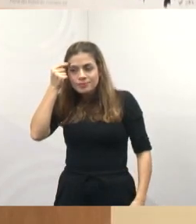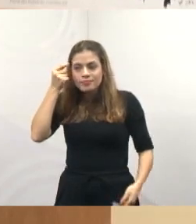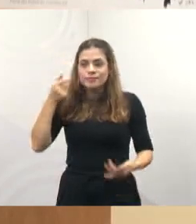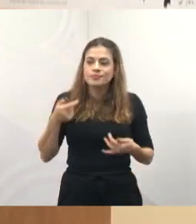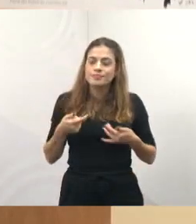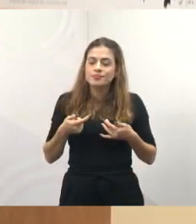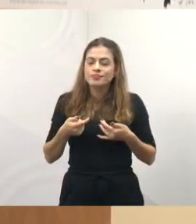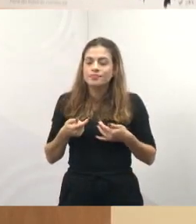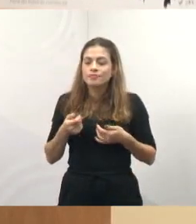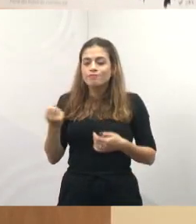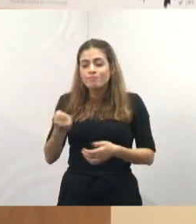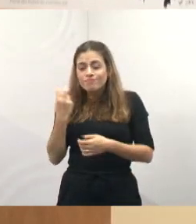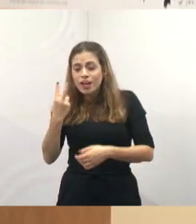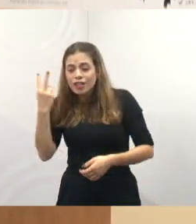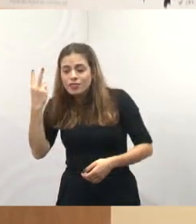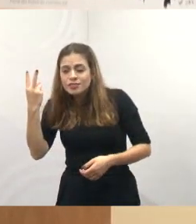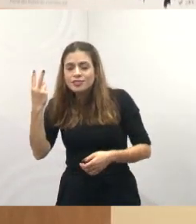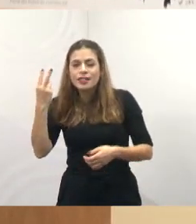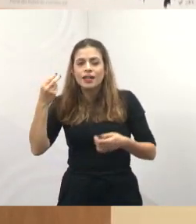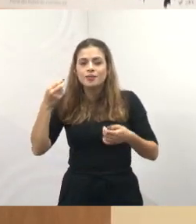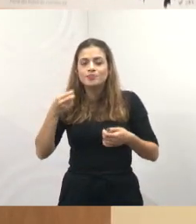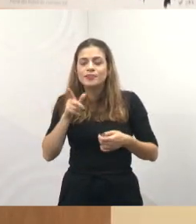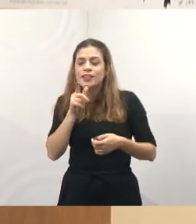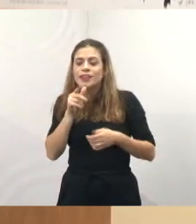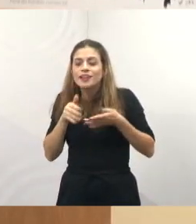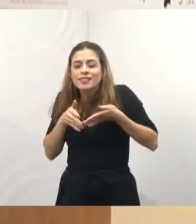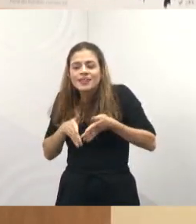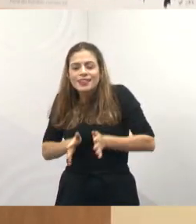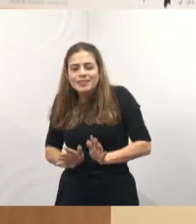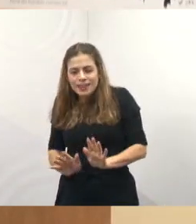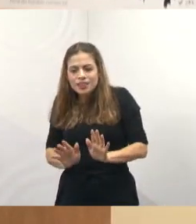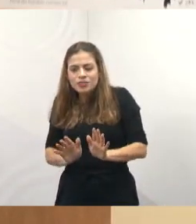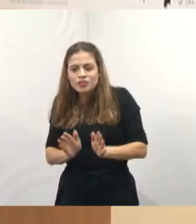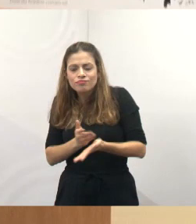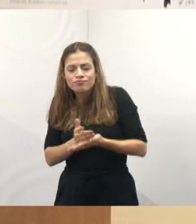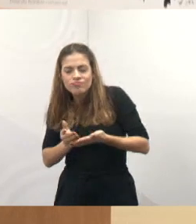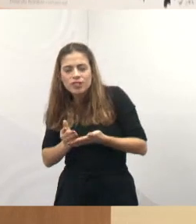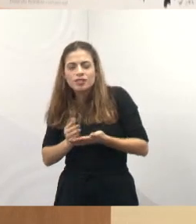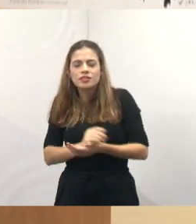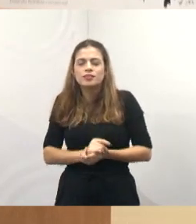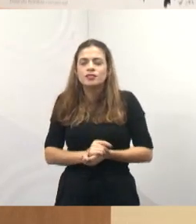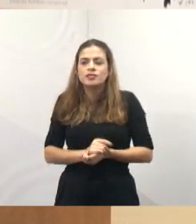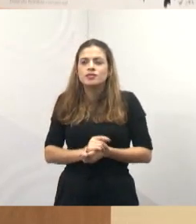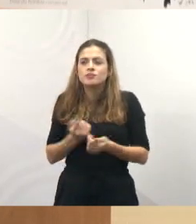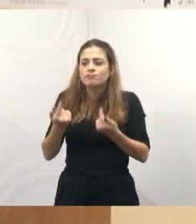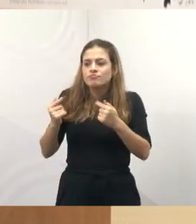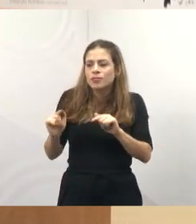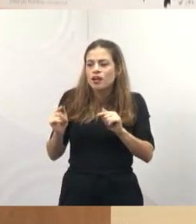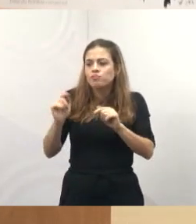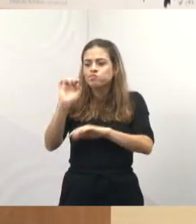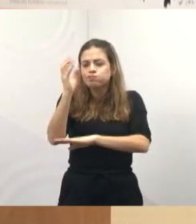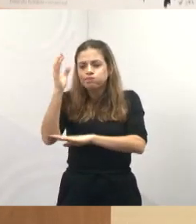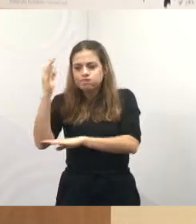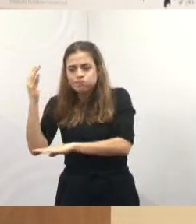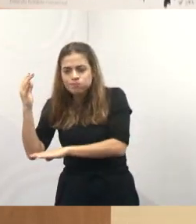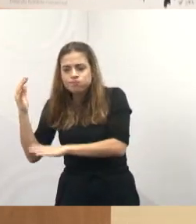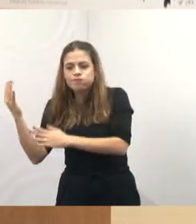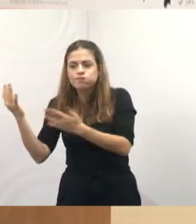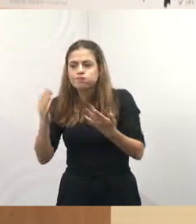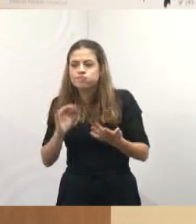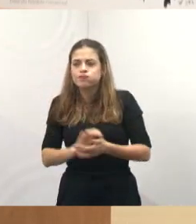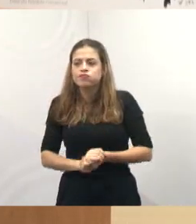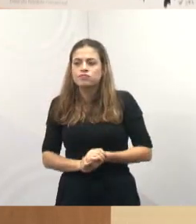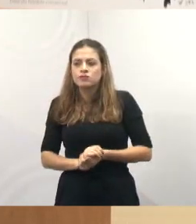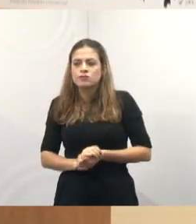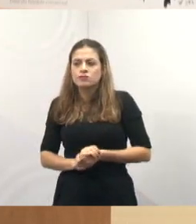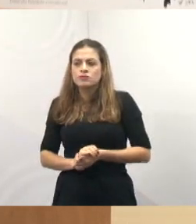valorizar as nossas nascentes, de fazer o replantio da Mata Atlântica, de combater os efeitos das instâncias climáticas e de ajudar todos os proprietários